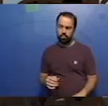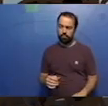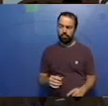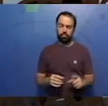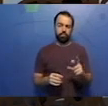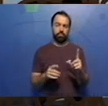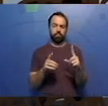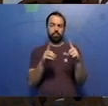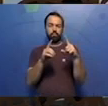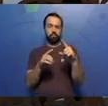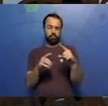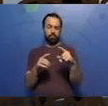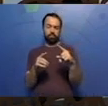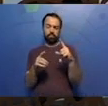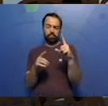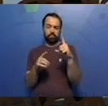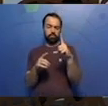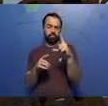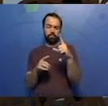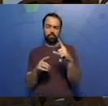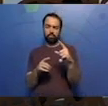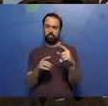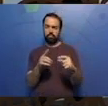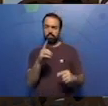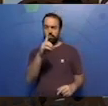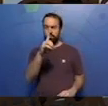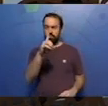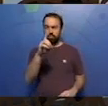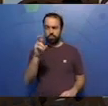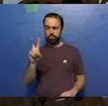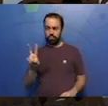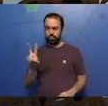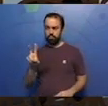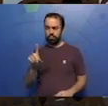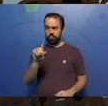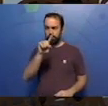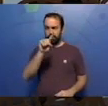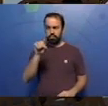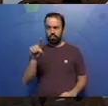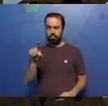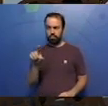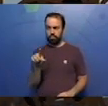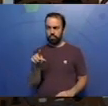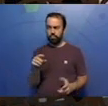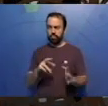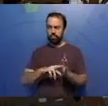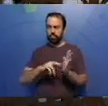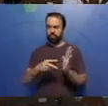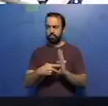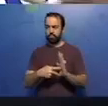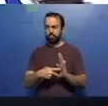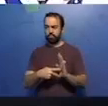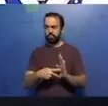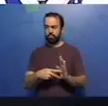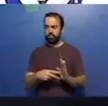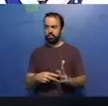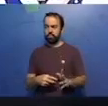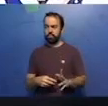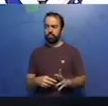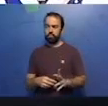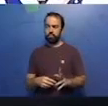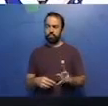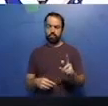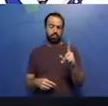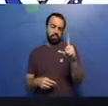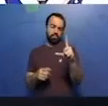número e outro, há um intervalo de 5 minutos ou 5 segundos. Então, se eu considerar